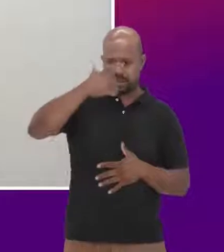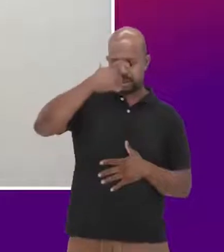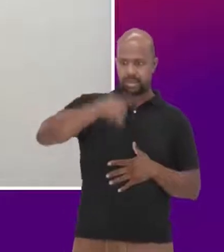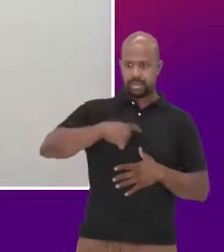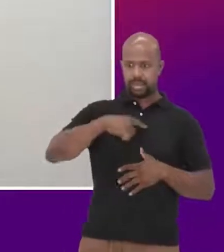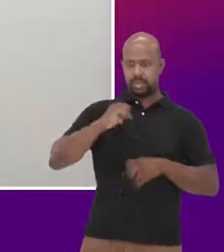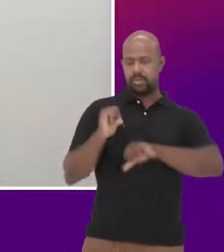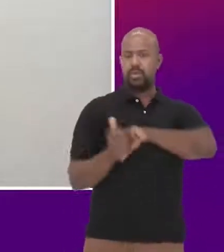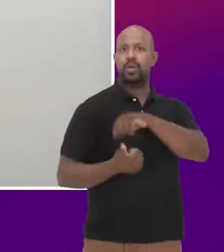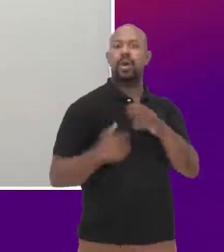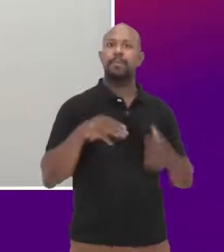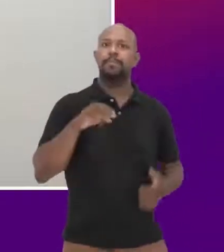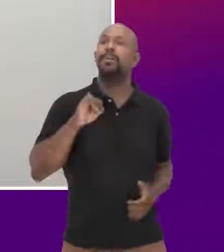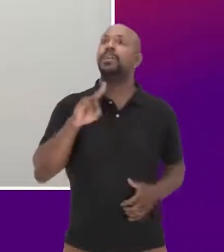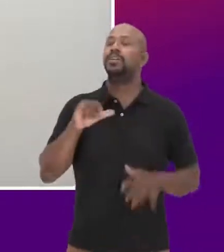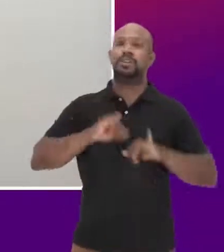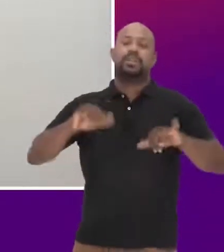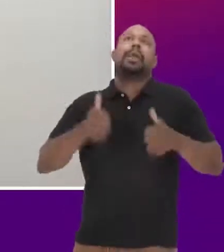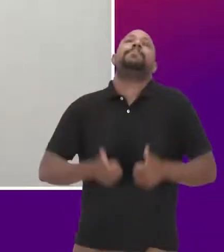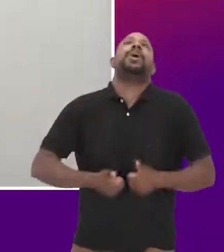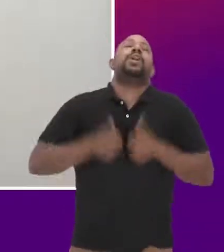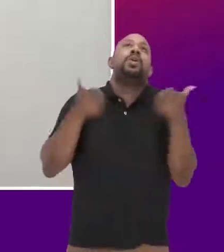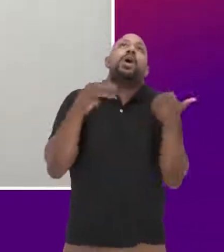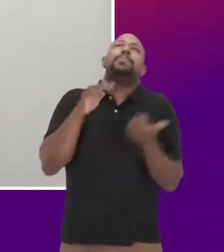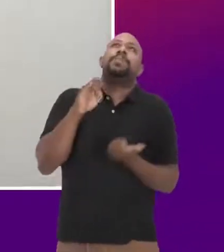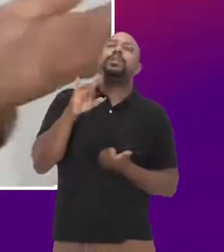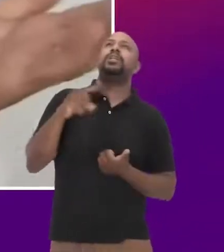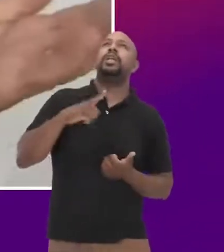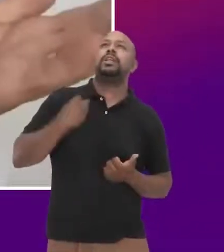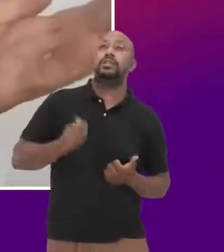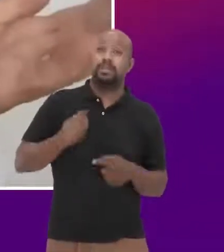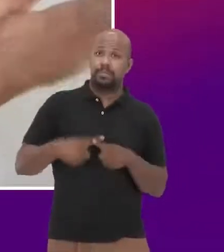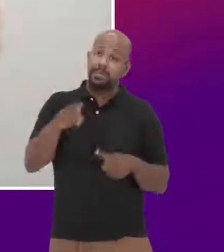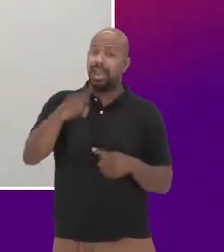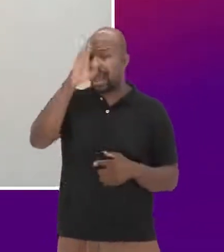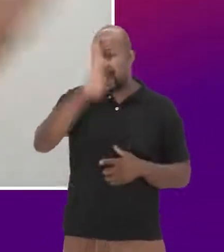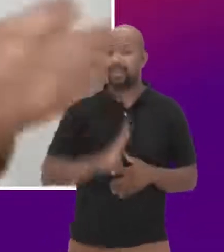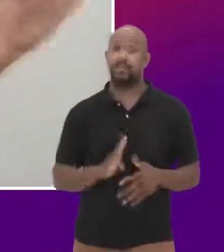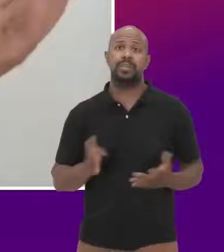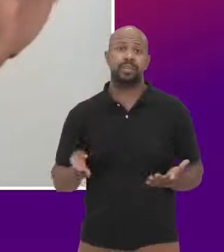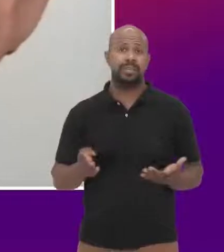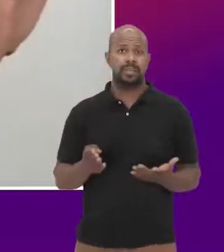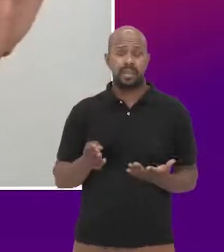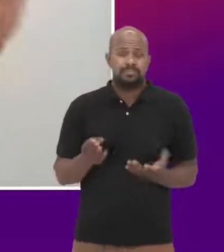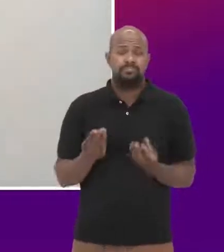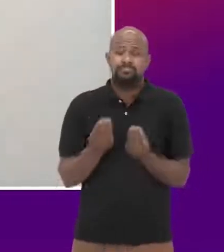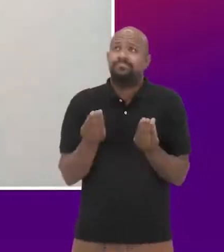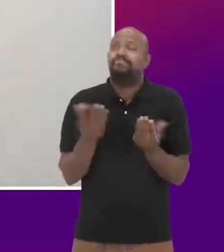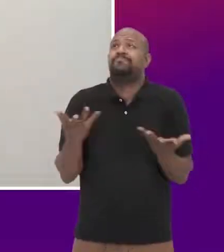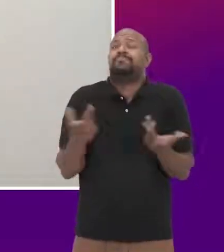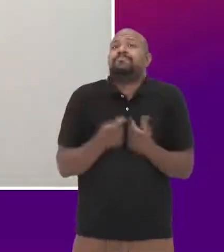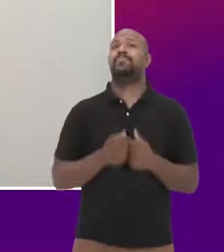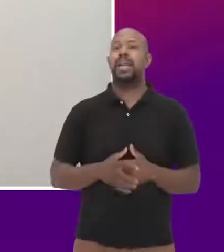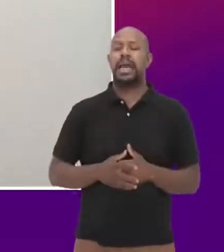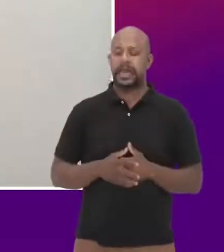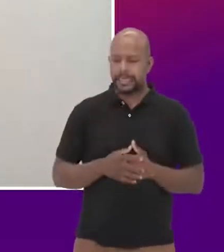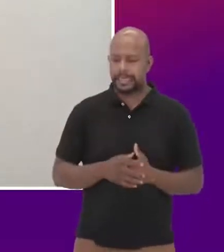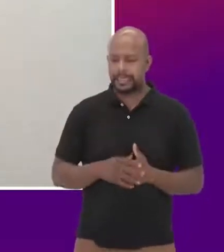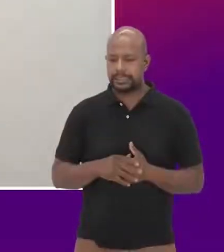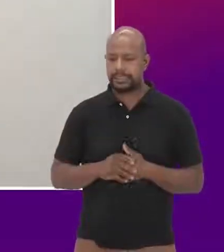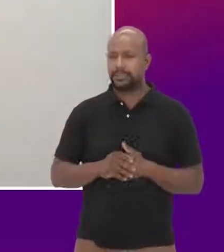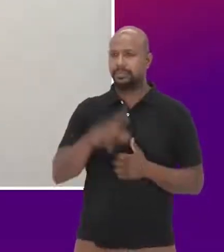mídia, e na melhor das mídias que existem, porque ela é gratuita, ela é muito crível. O